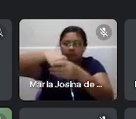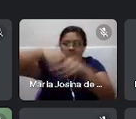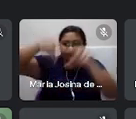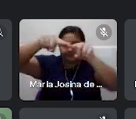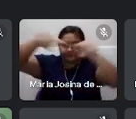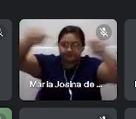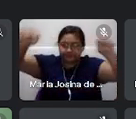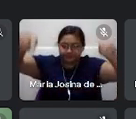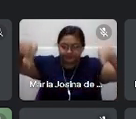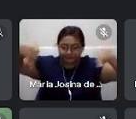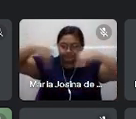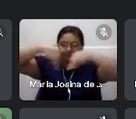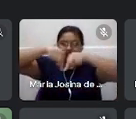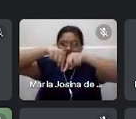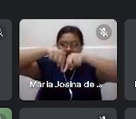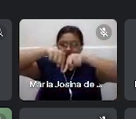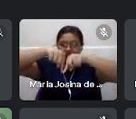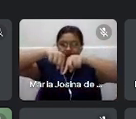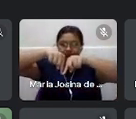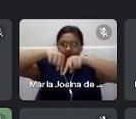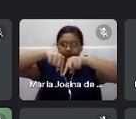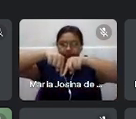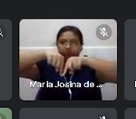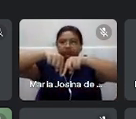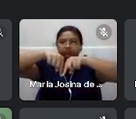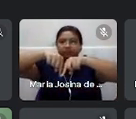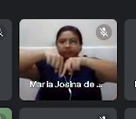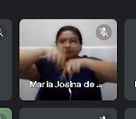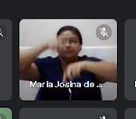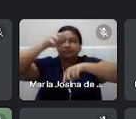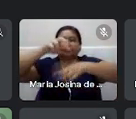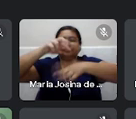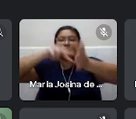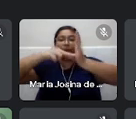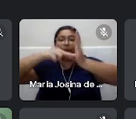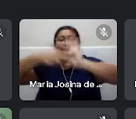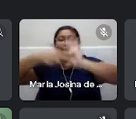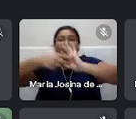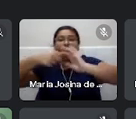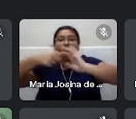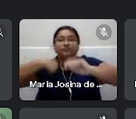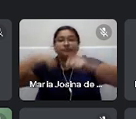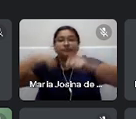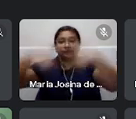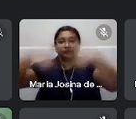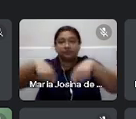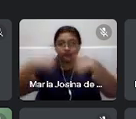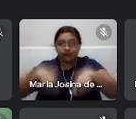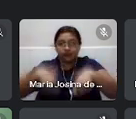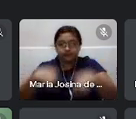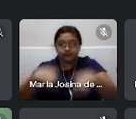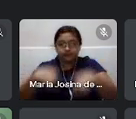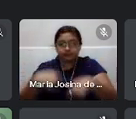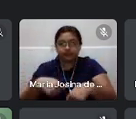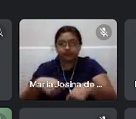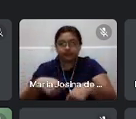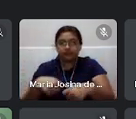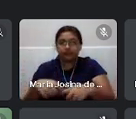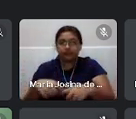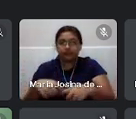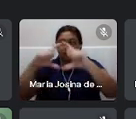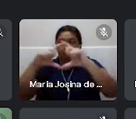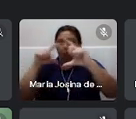dentro do quadrado de lado L, significa que eu preciso que o centro desse círculo